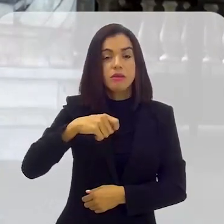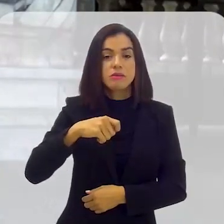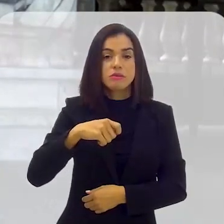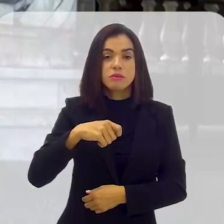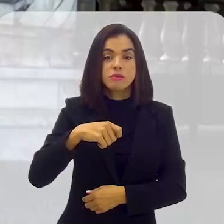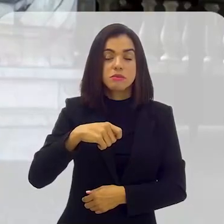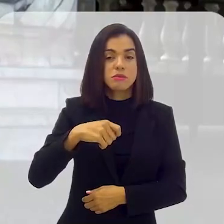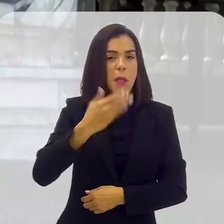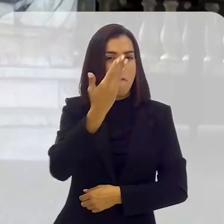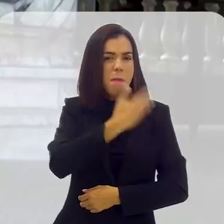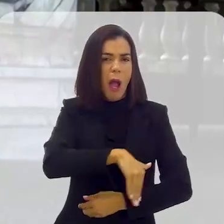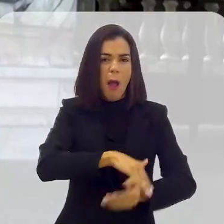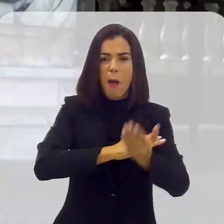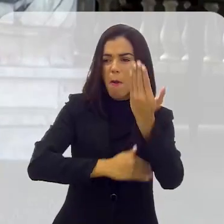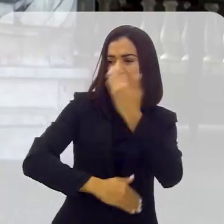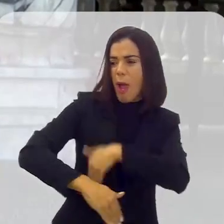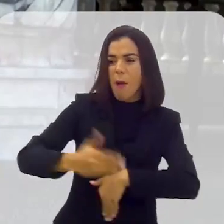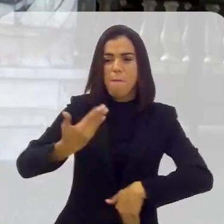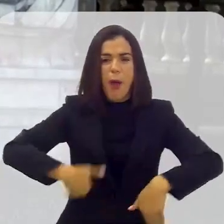Tiradentes.